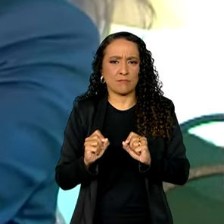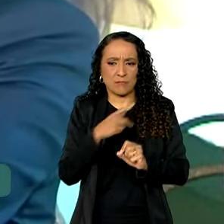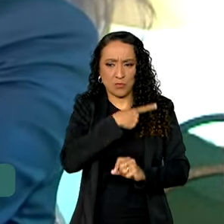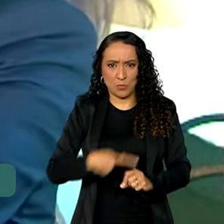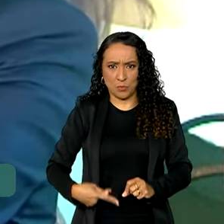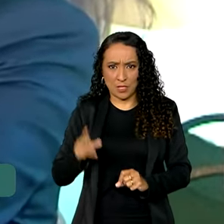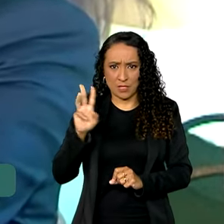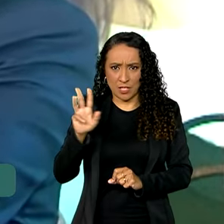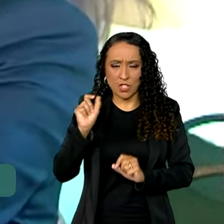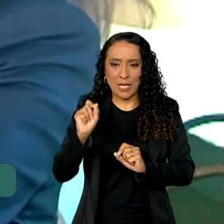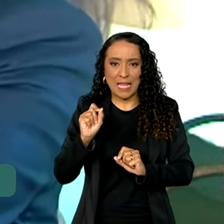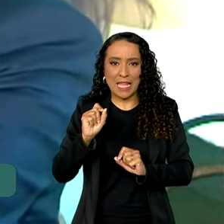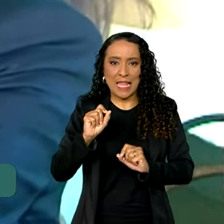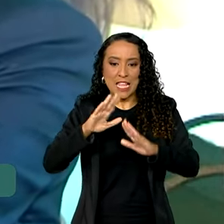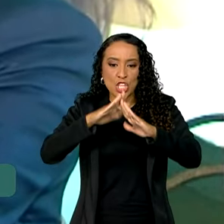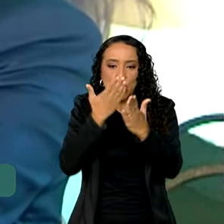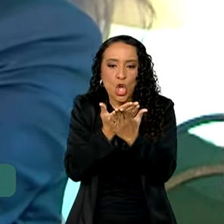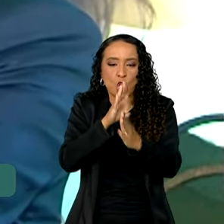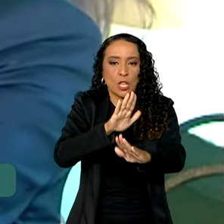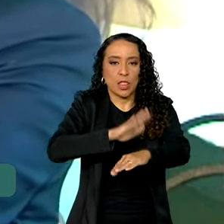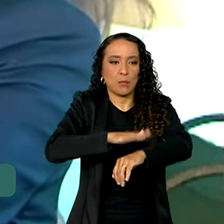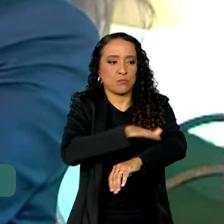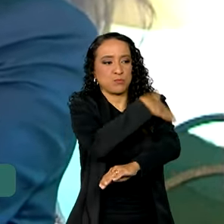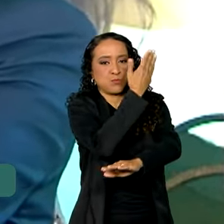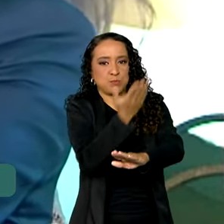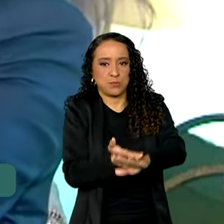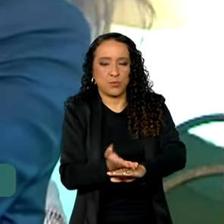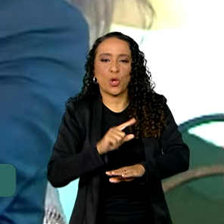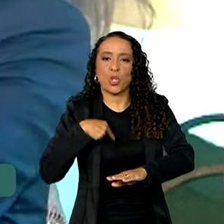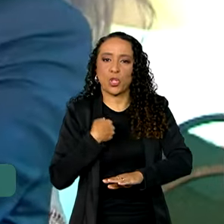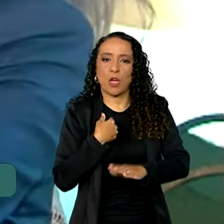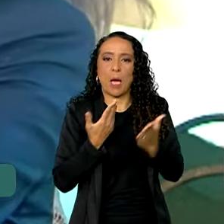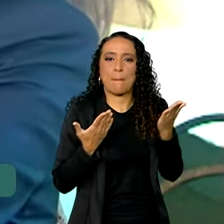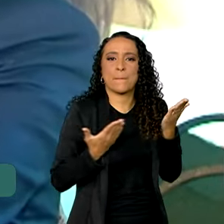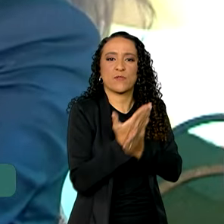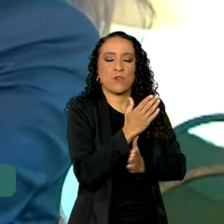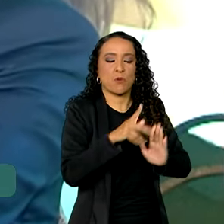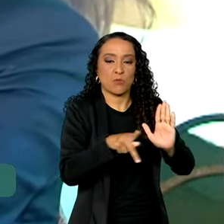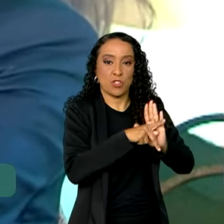é a escola de tempo integral. Nós aprovamos um projeto de